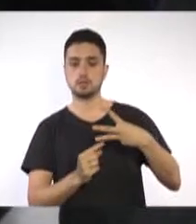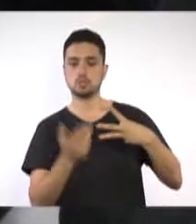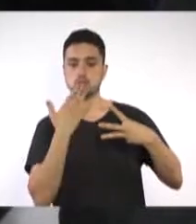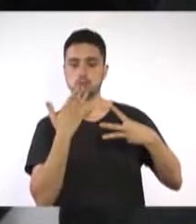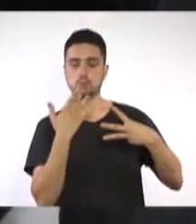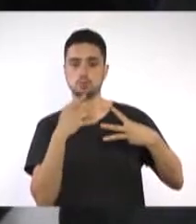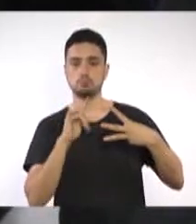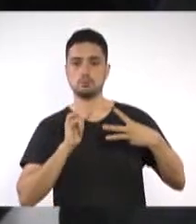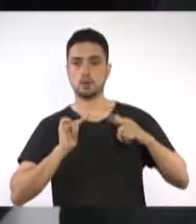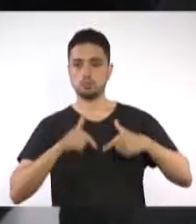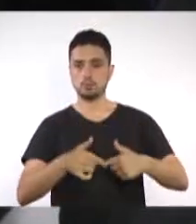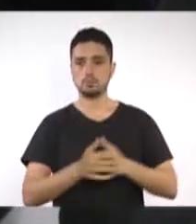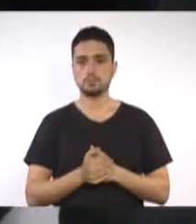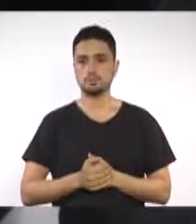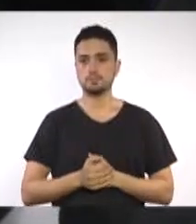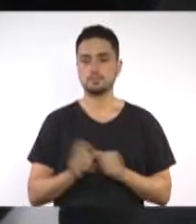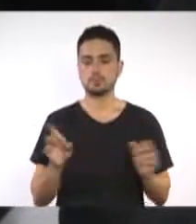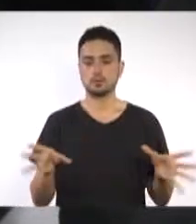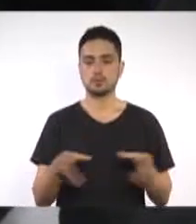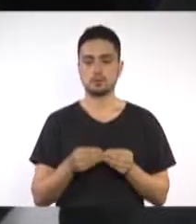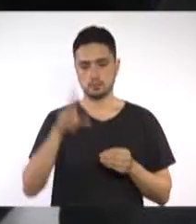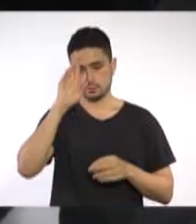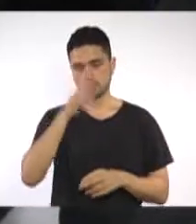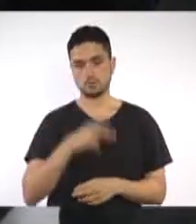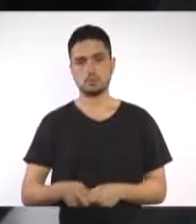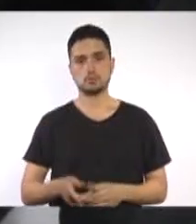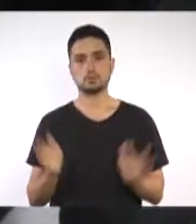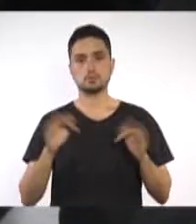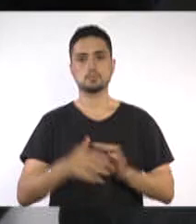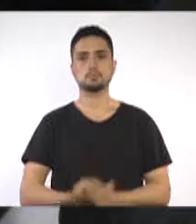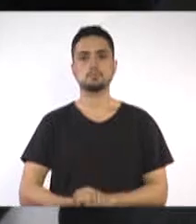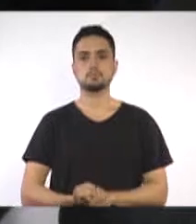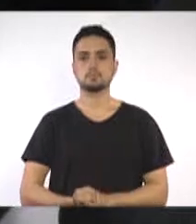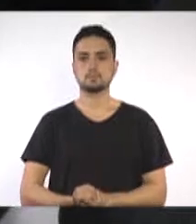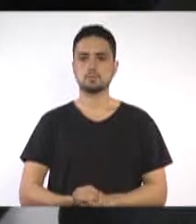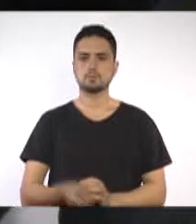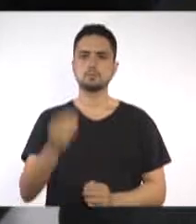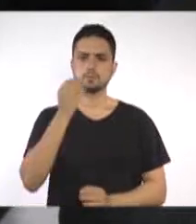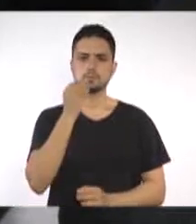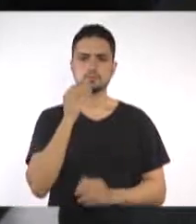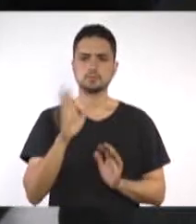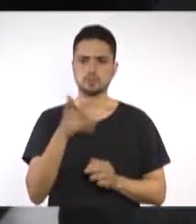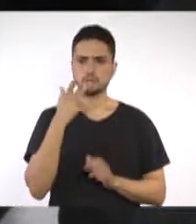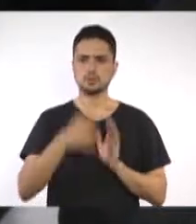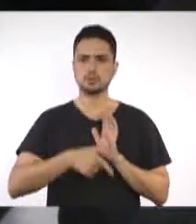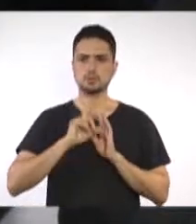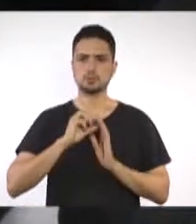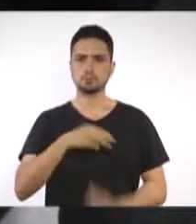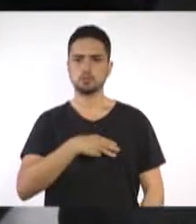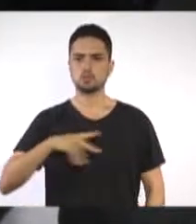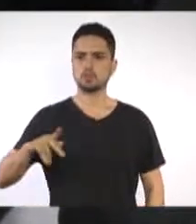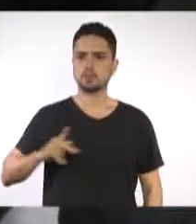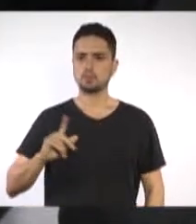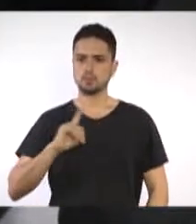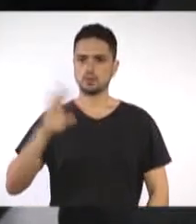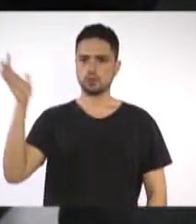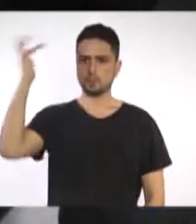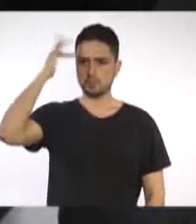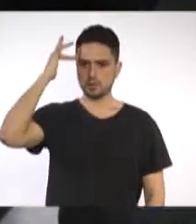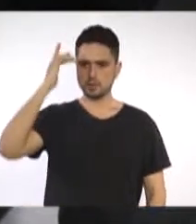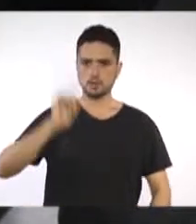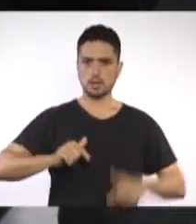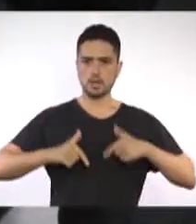E, para finalizar, senhor presidente, óbvio, como disse anteriormente, que o Ministério Público tem competência ex officio para agir sem a